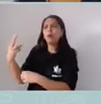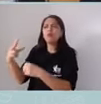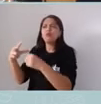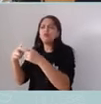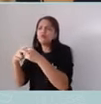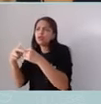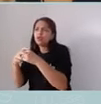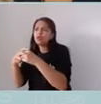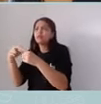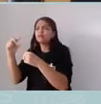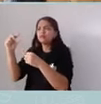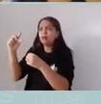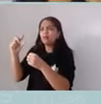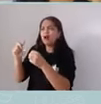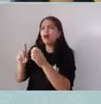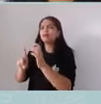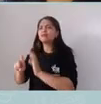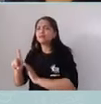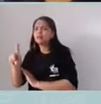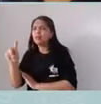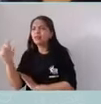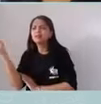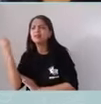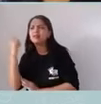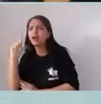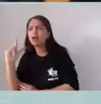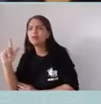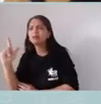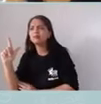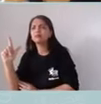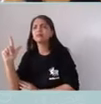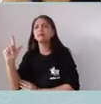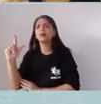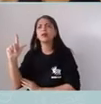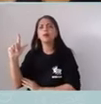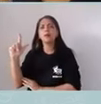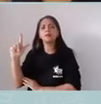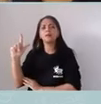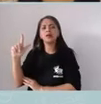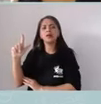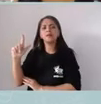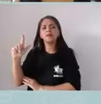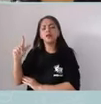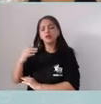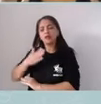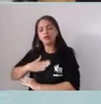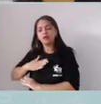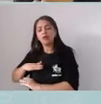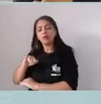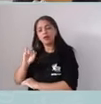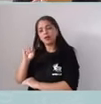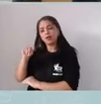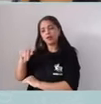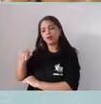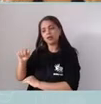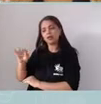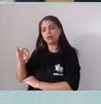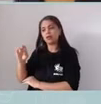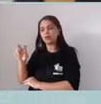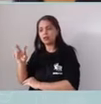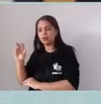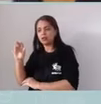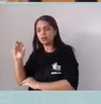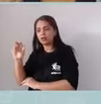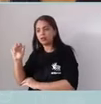da bactéria, ou a gente vai recebê-lo de forma atenuada, ou seja, de forma inativada, que vai ser o suficiente para